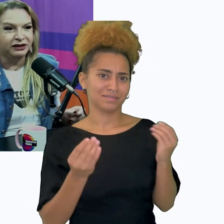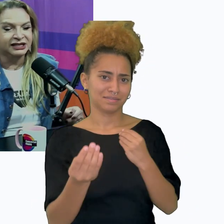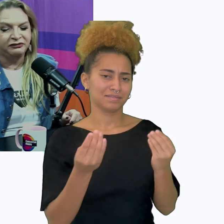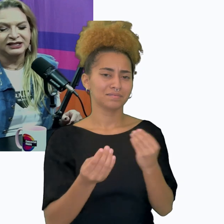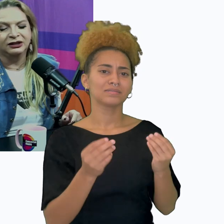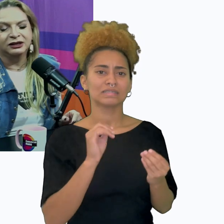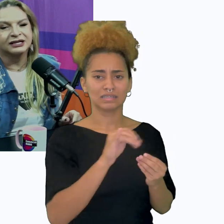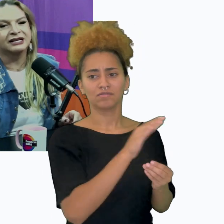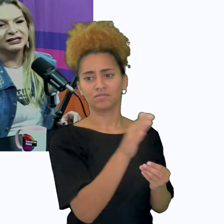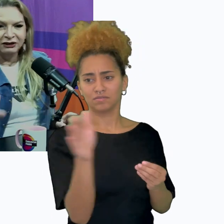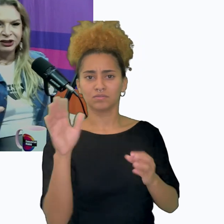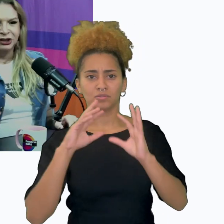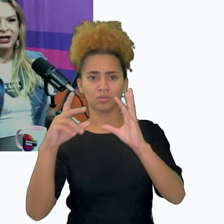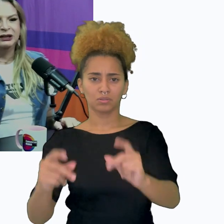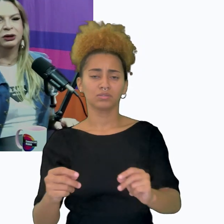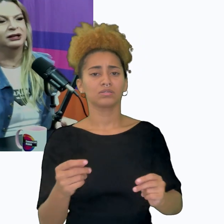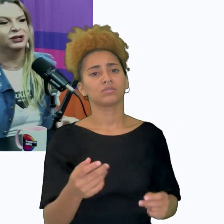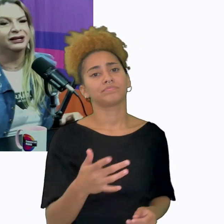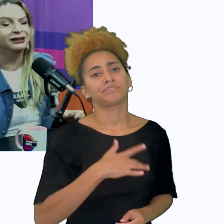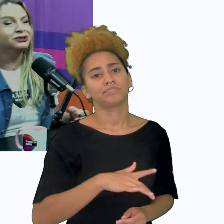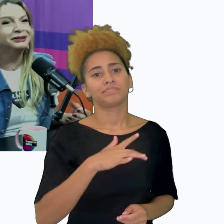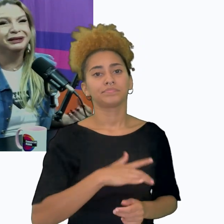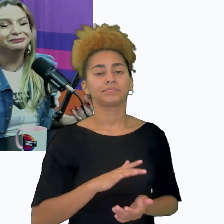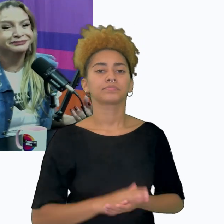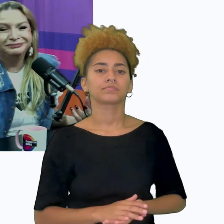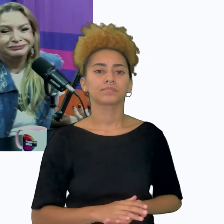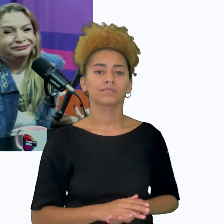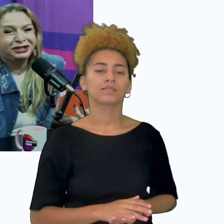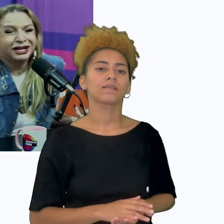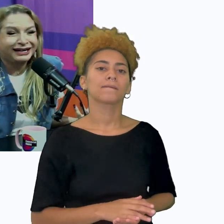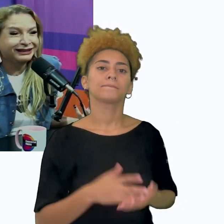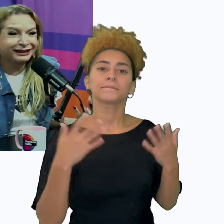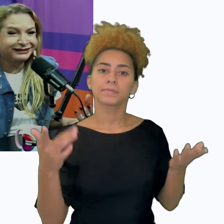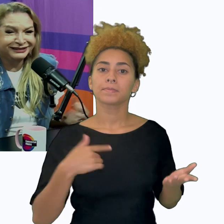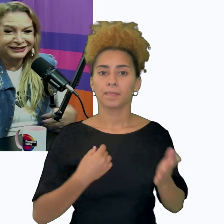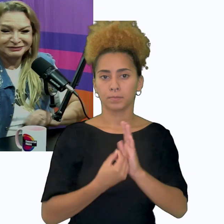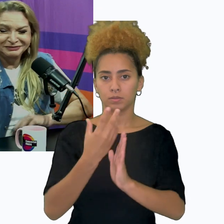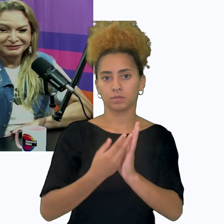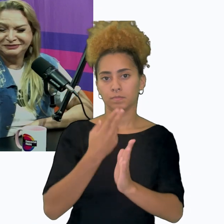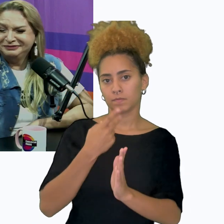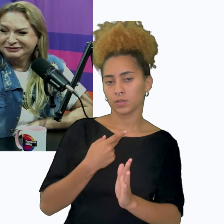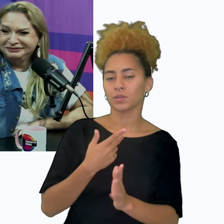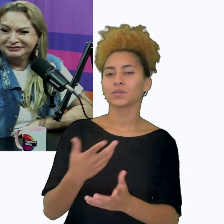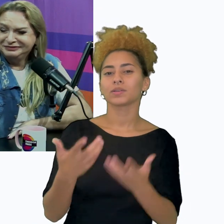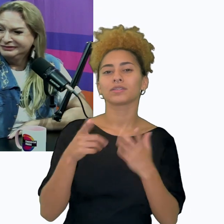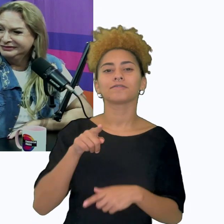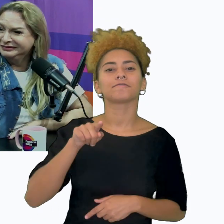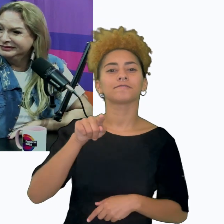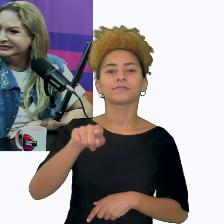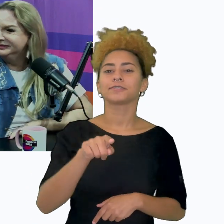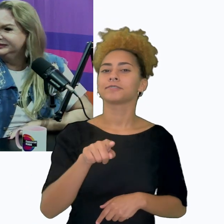pode fazer se fazer em todas as casas, fica chateado, bota na geladeira, gente. Mas... Eu fui pra uma sauna que o produtor disse assim, eu